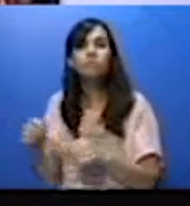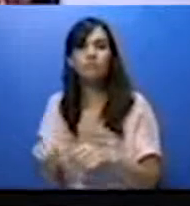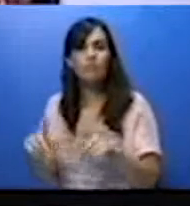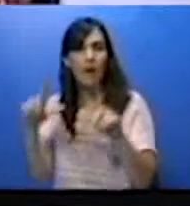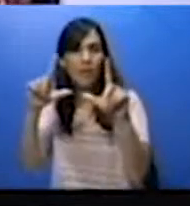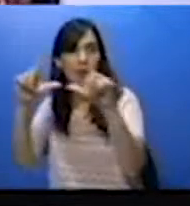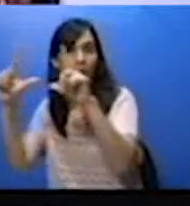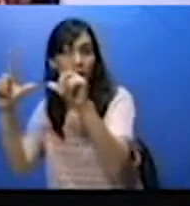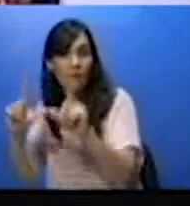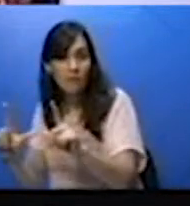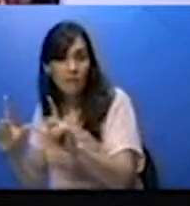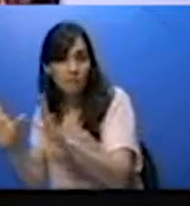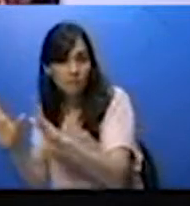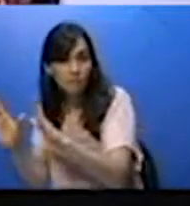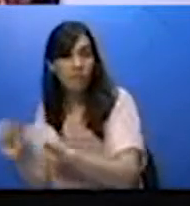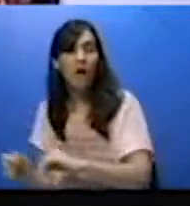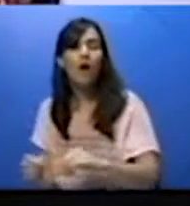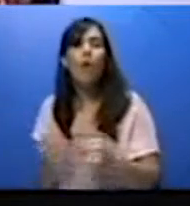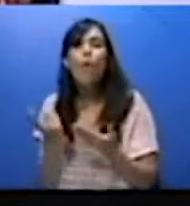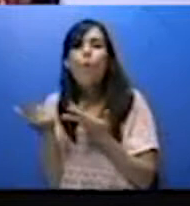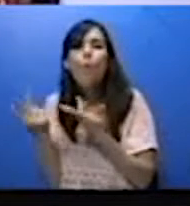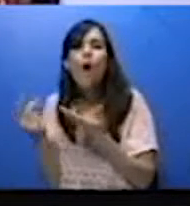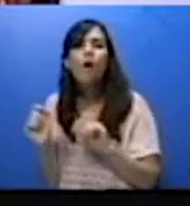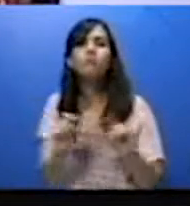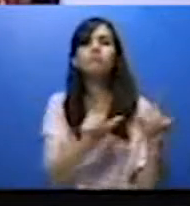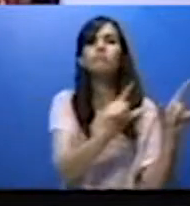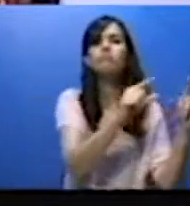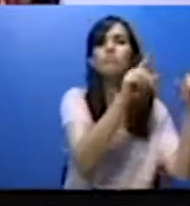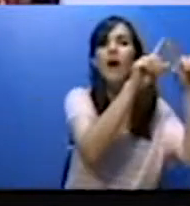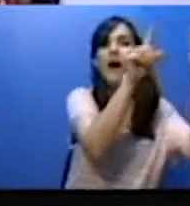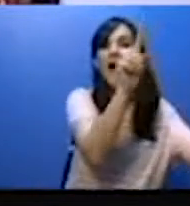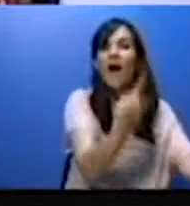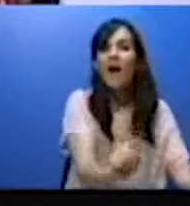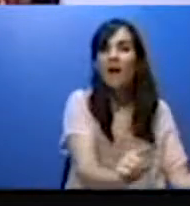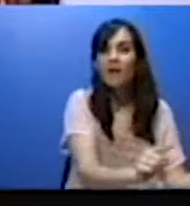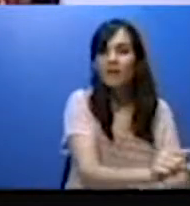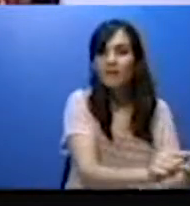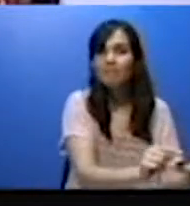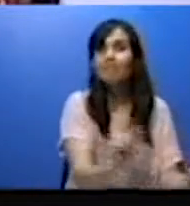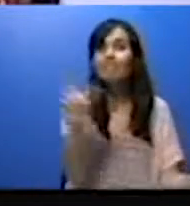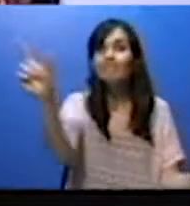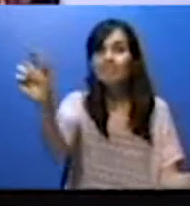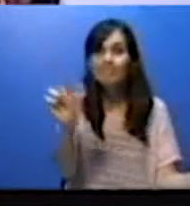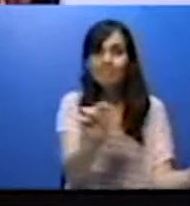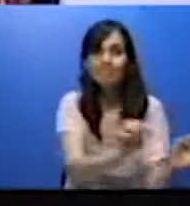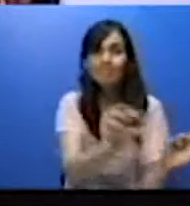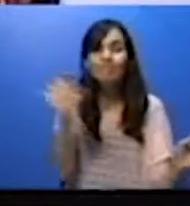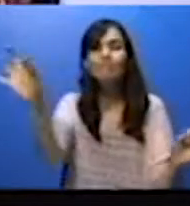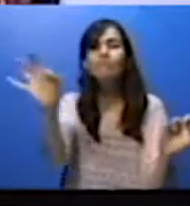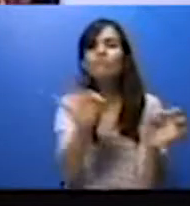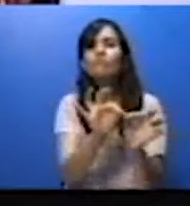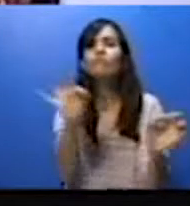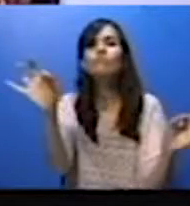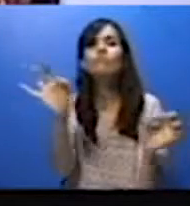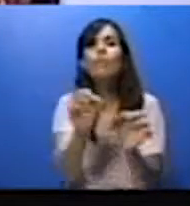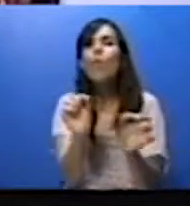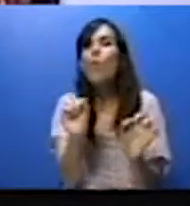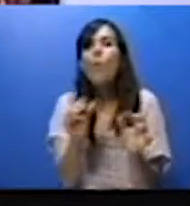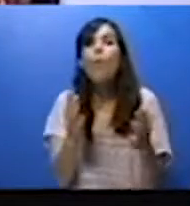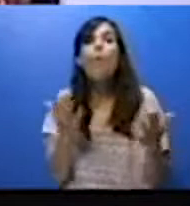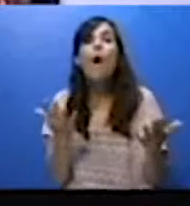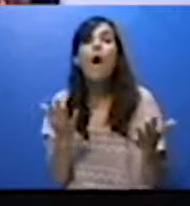ela vai ter que mostrar para mim ou falar do nome se ela já reconhecer tá como é um personagem eu